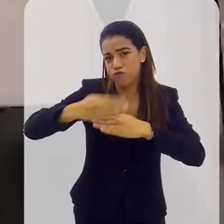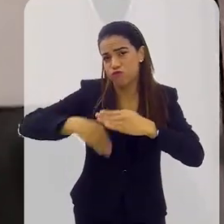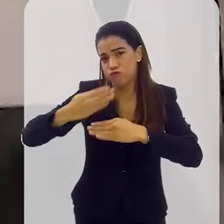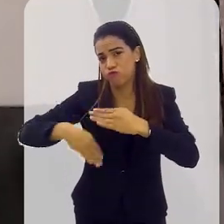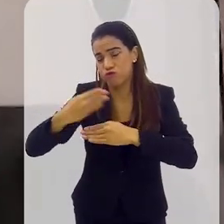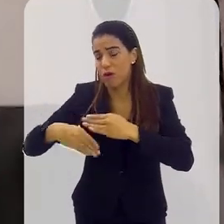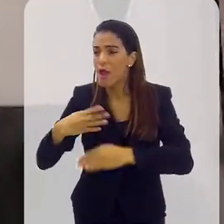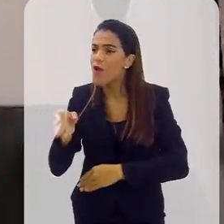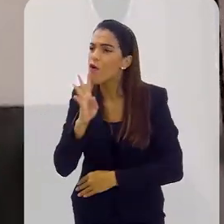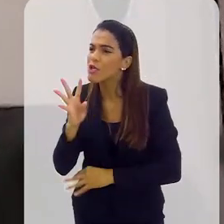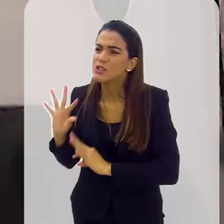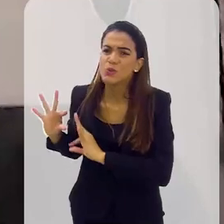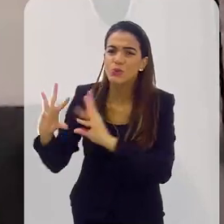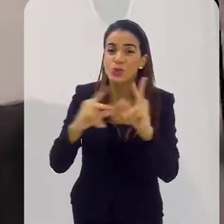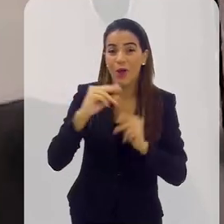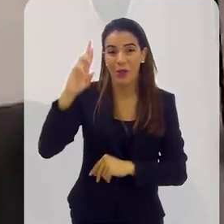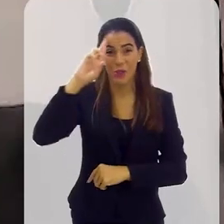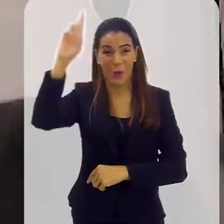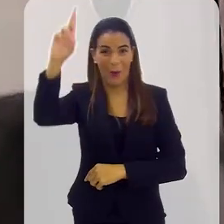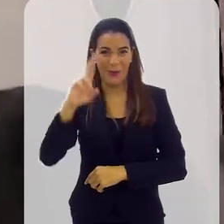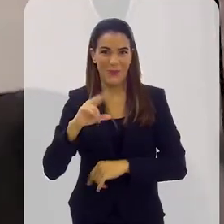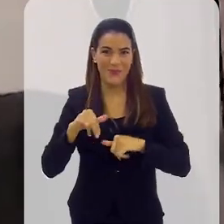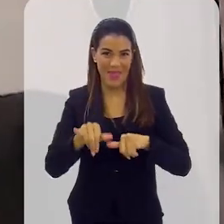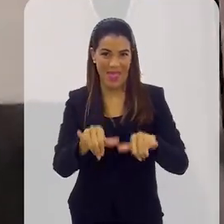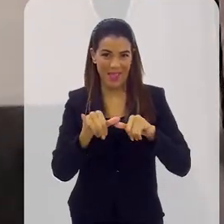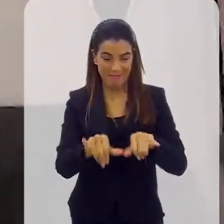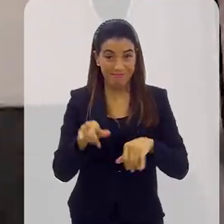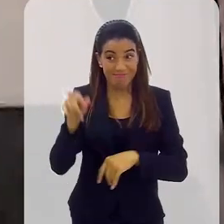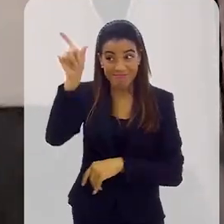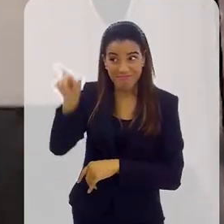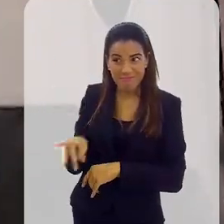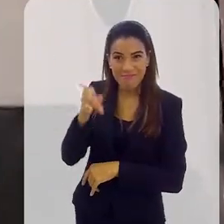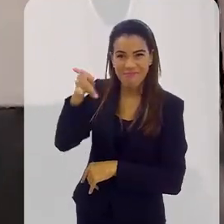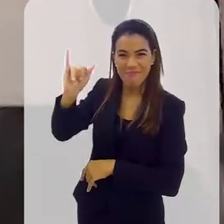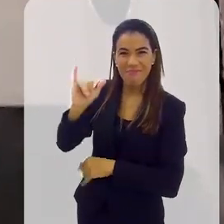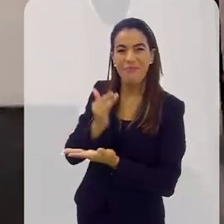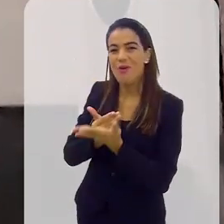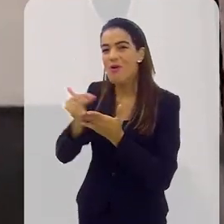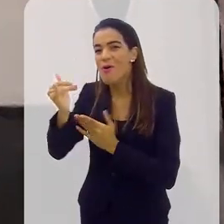grandes proprietários dos supermercados, ele na falência, ele começou a ser